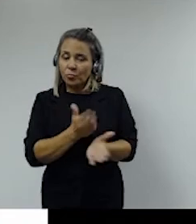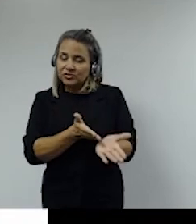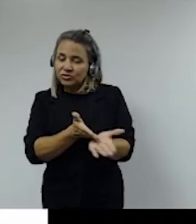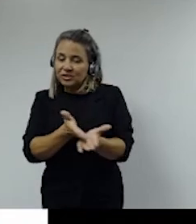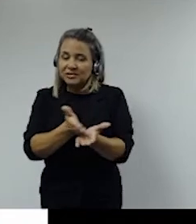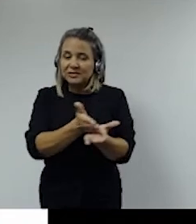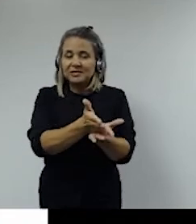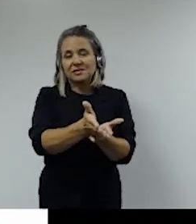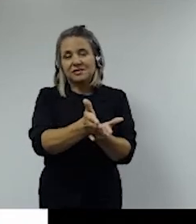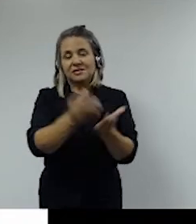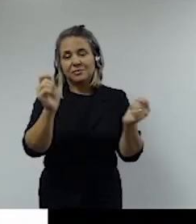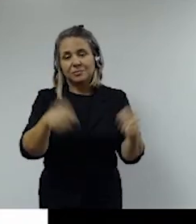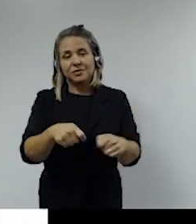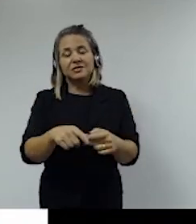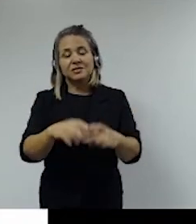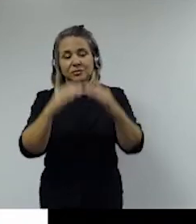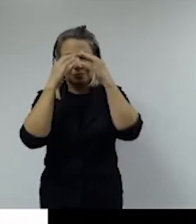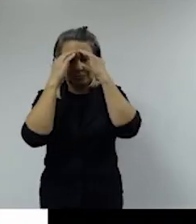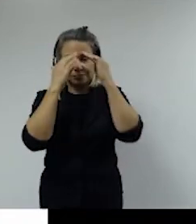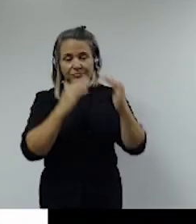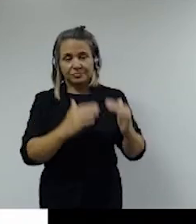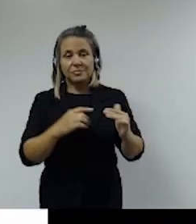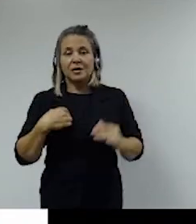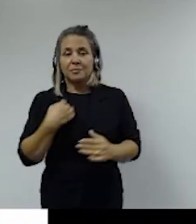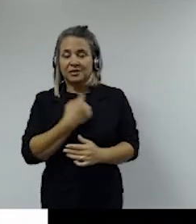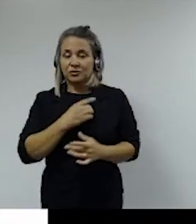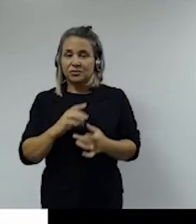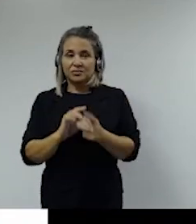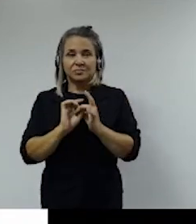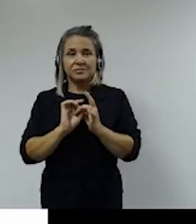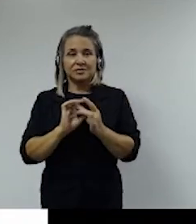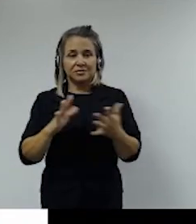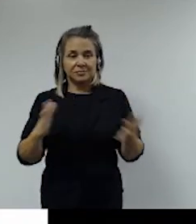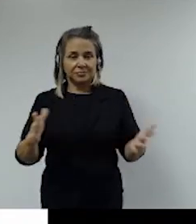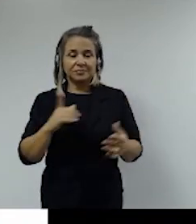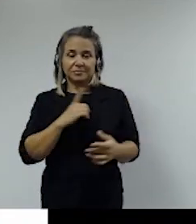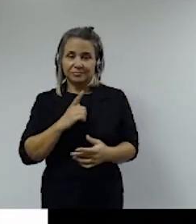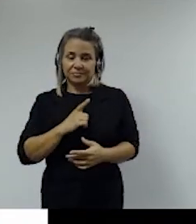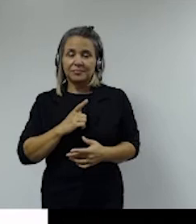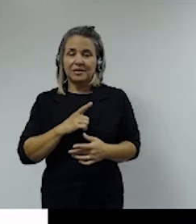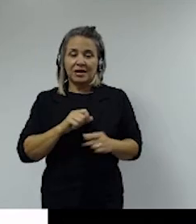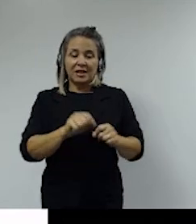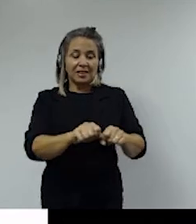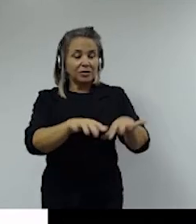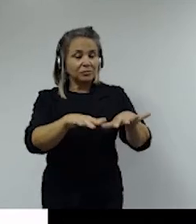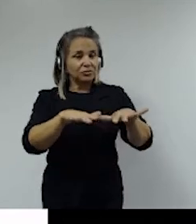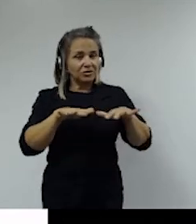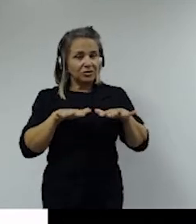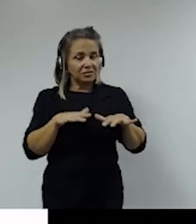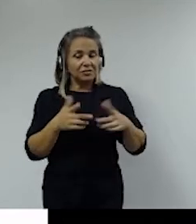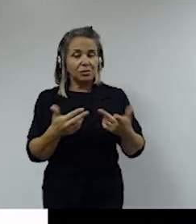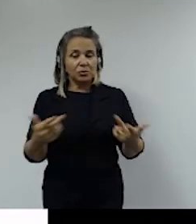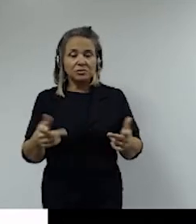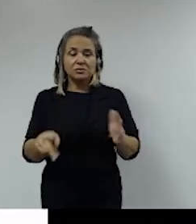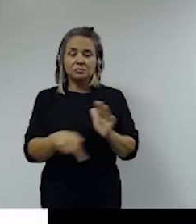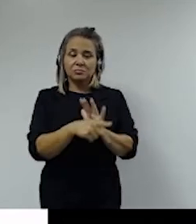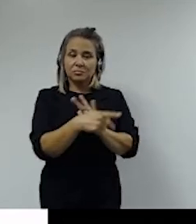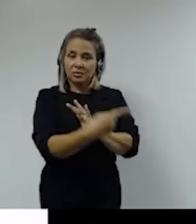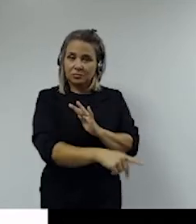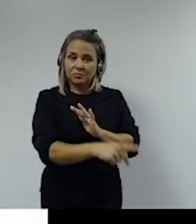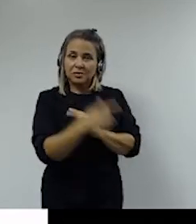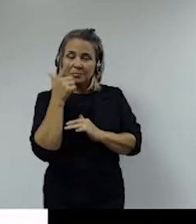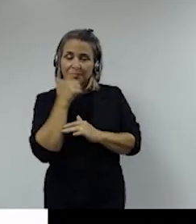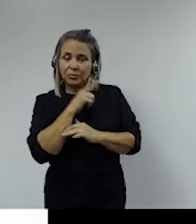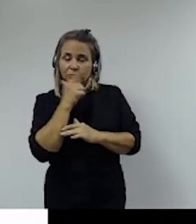alguns critérios mínimos que devem ser seguidos para que a gente permita, né, que esteja aí na audiência as condições adequadas para